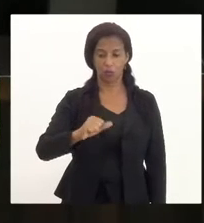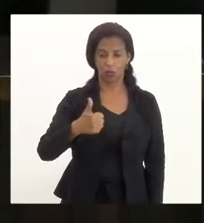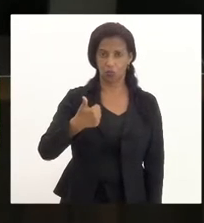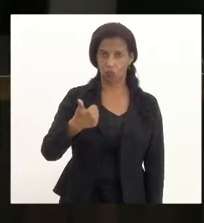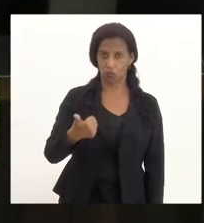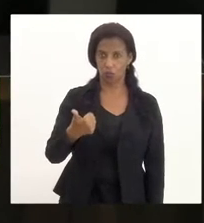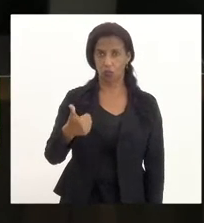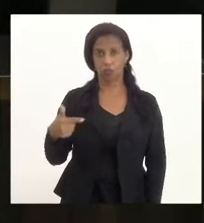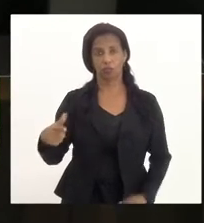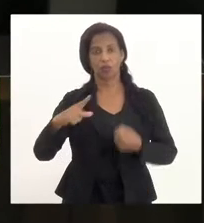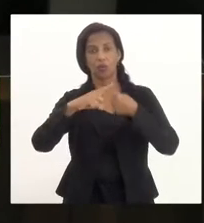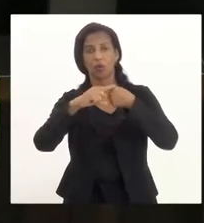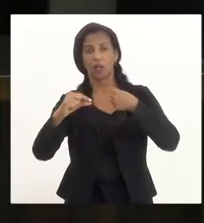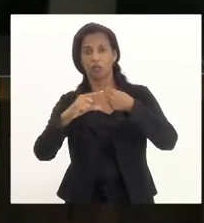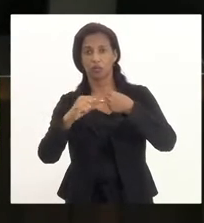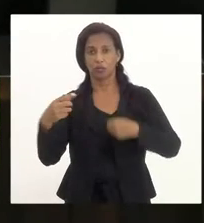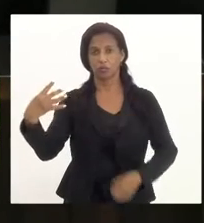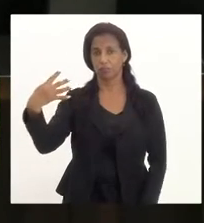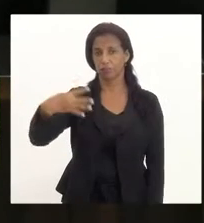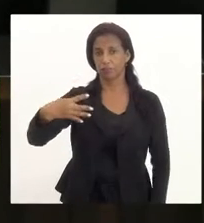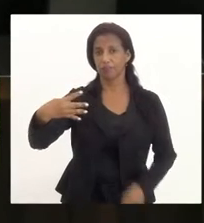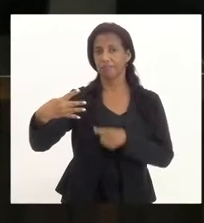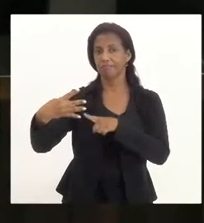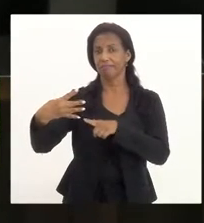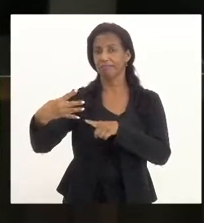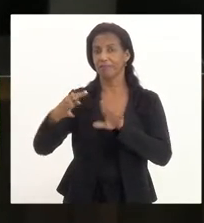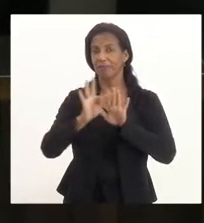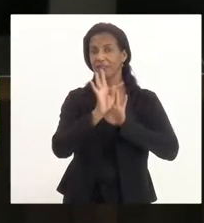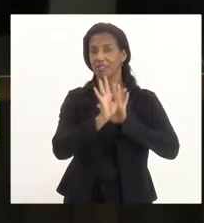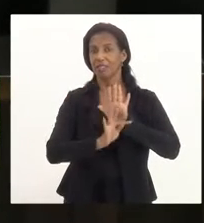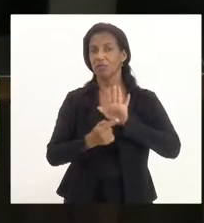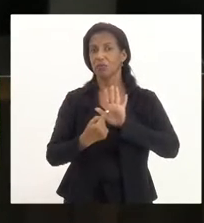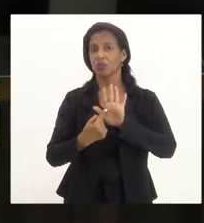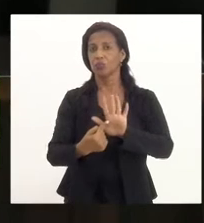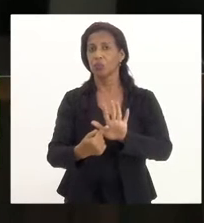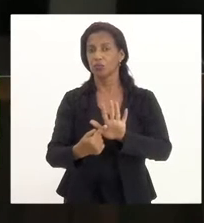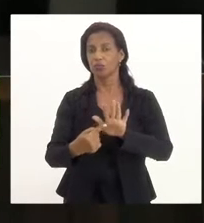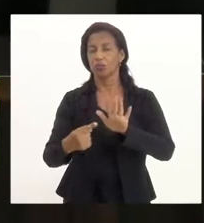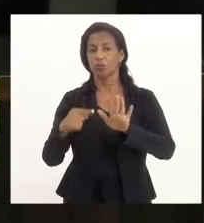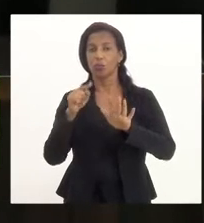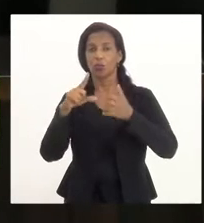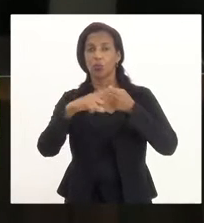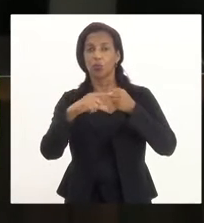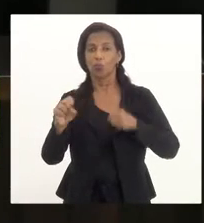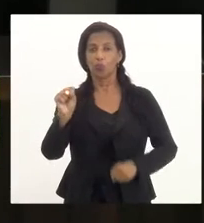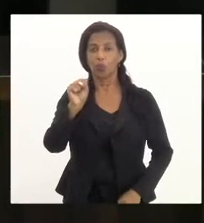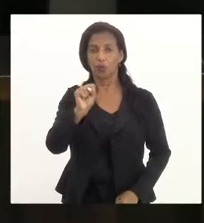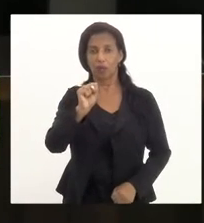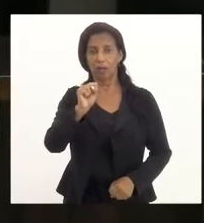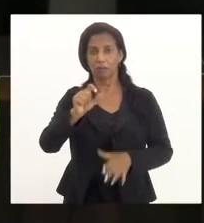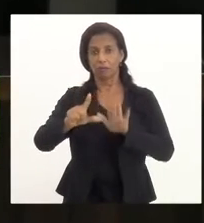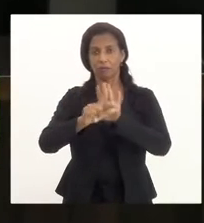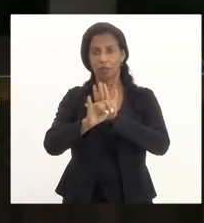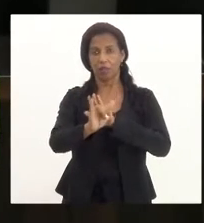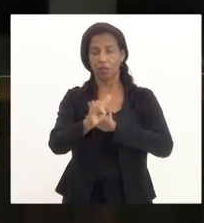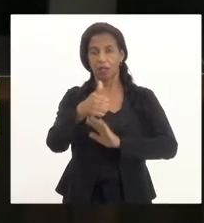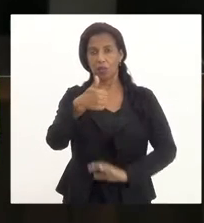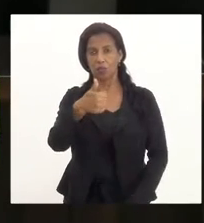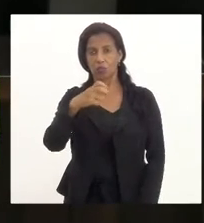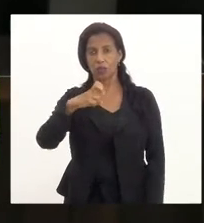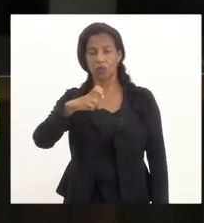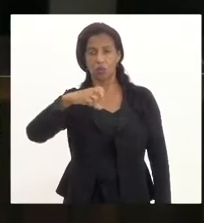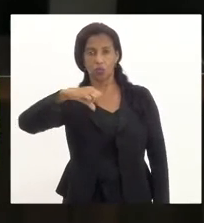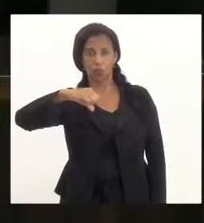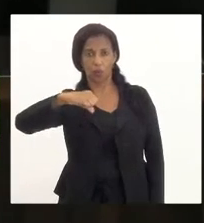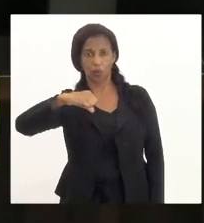no seu artigo quarto ela diz o seguinte o artigo 8º da lei complementar 159